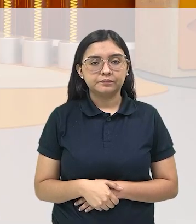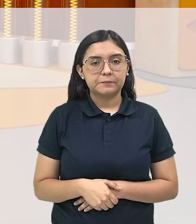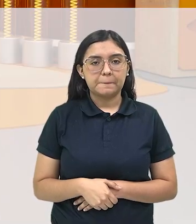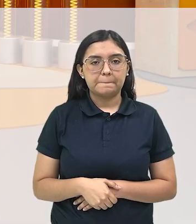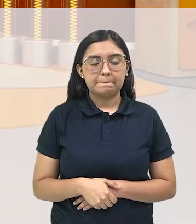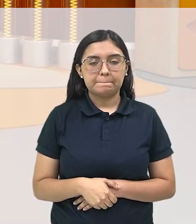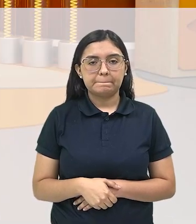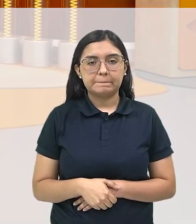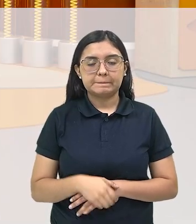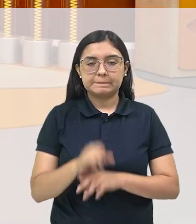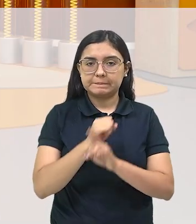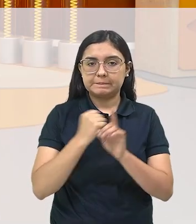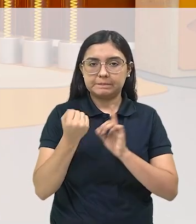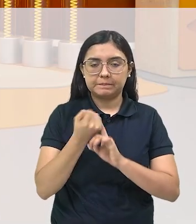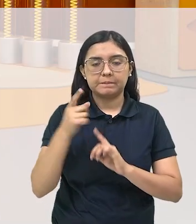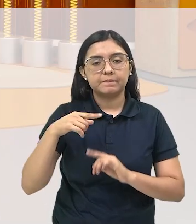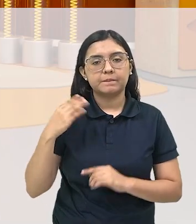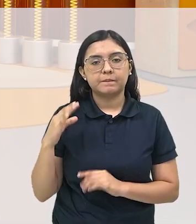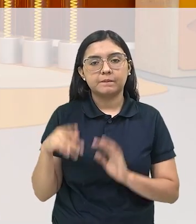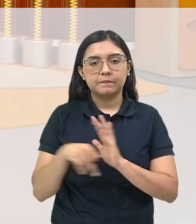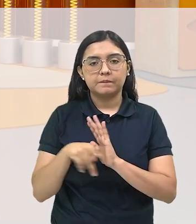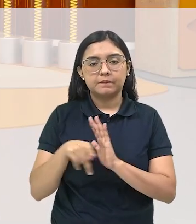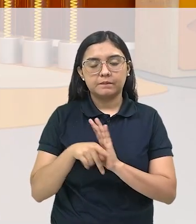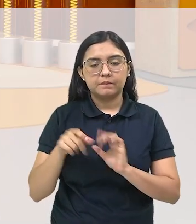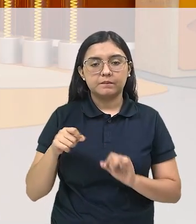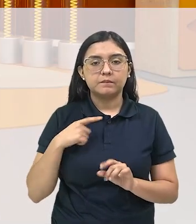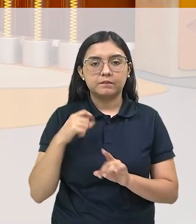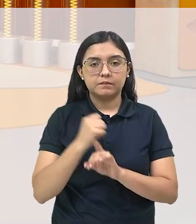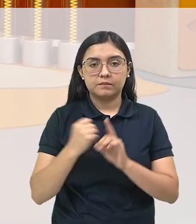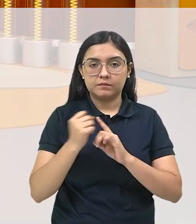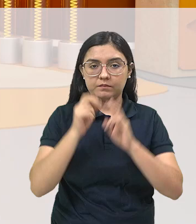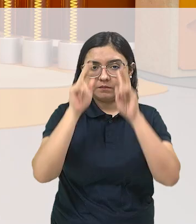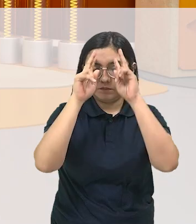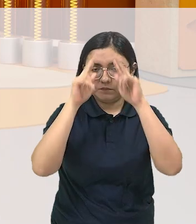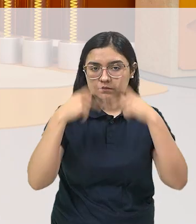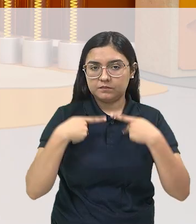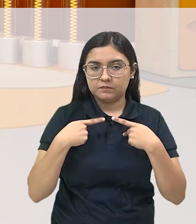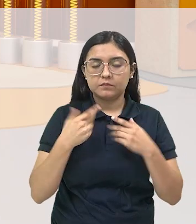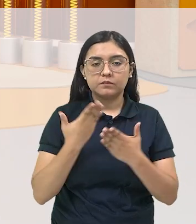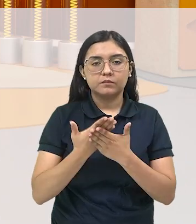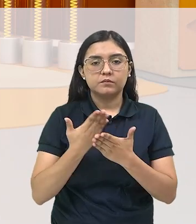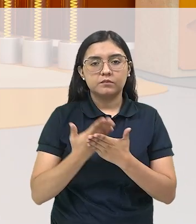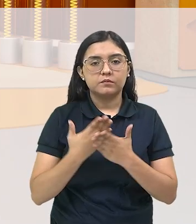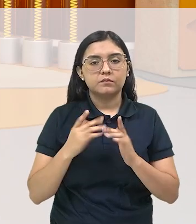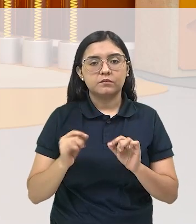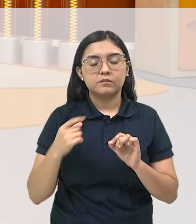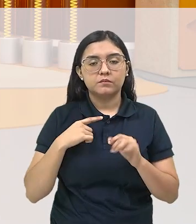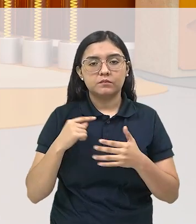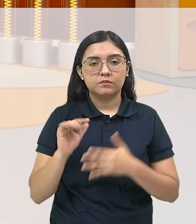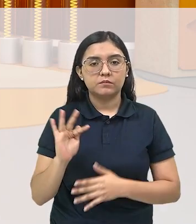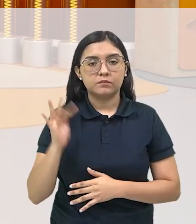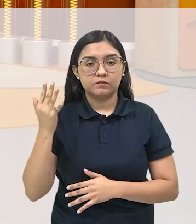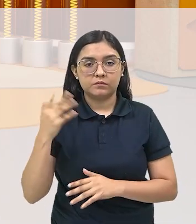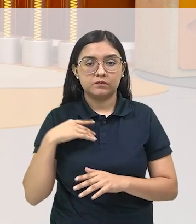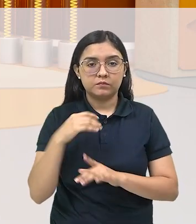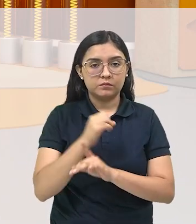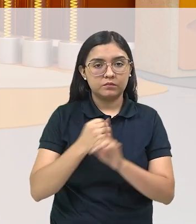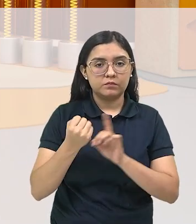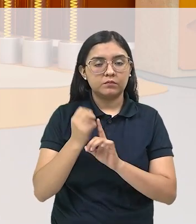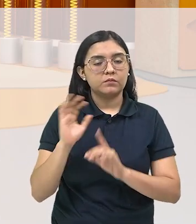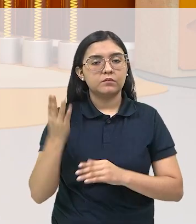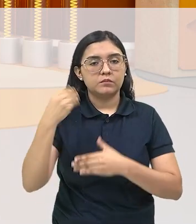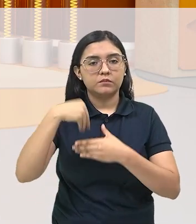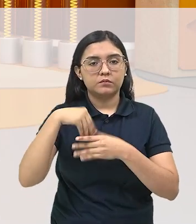A sociologia ela é uma ciência do campo das chamadas ciências humanas e que estuda os fenômenos sociais,